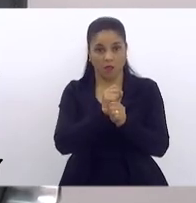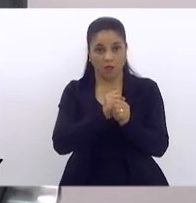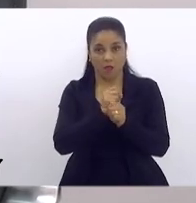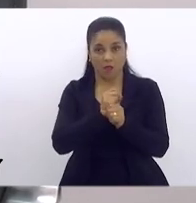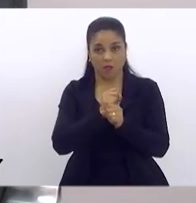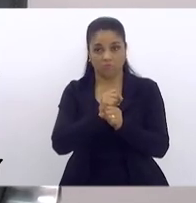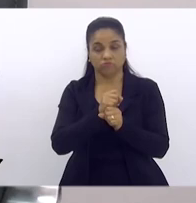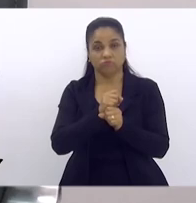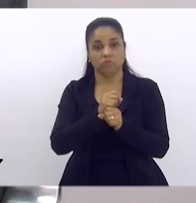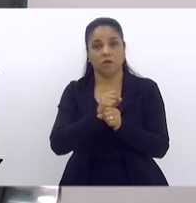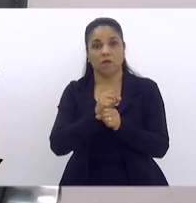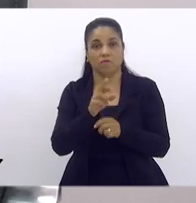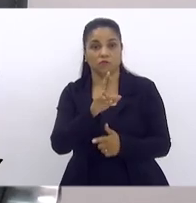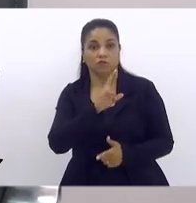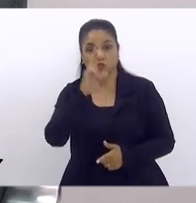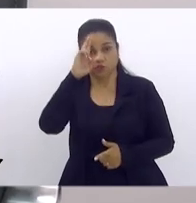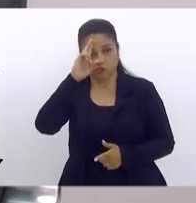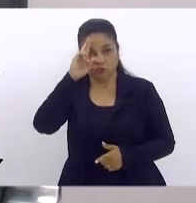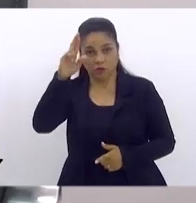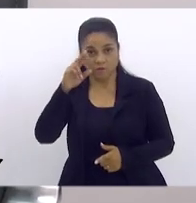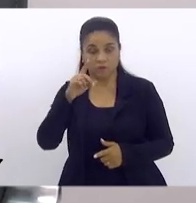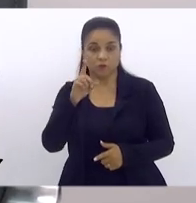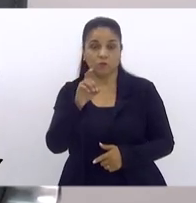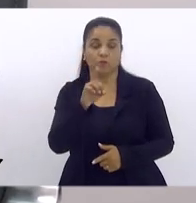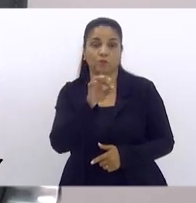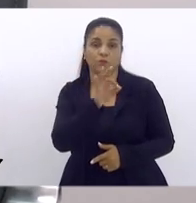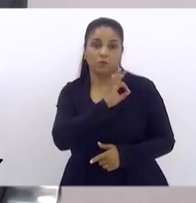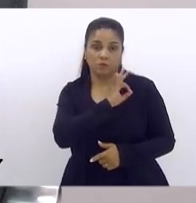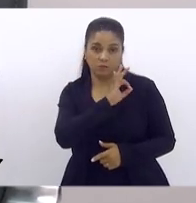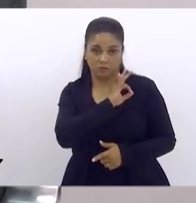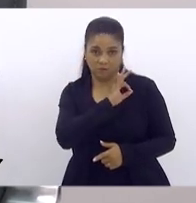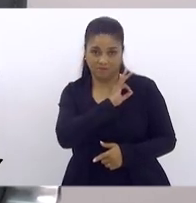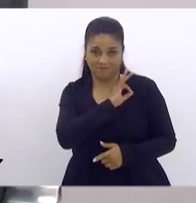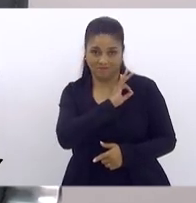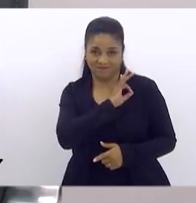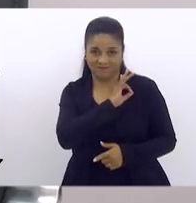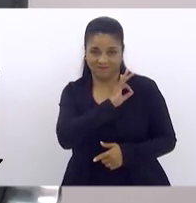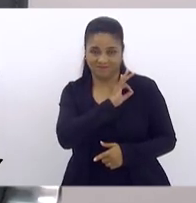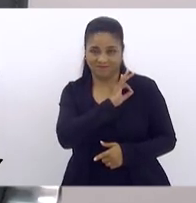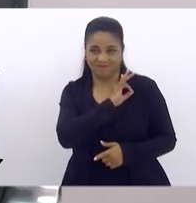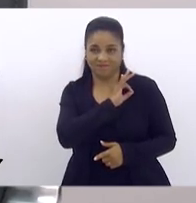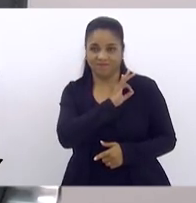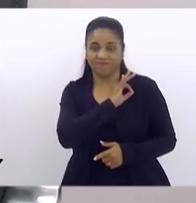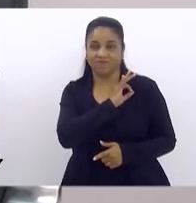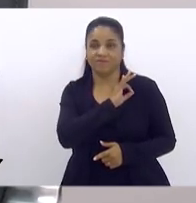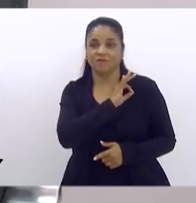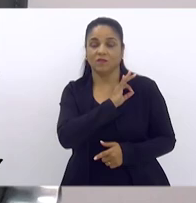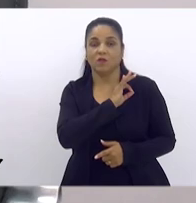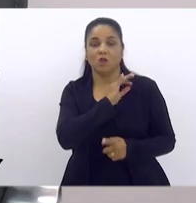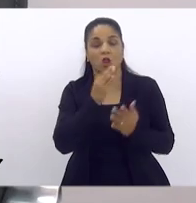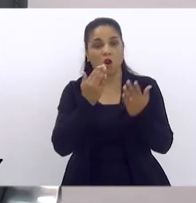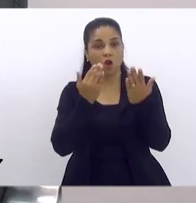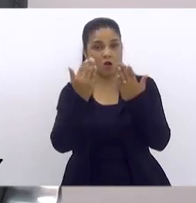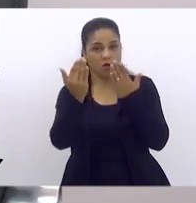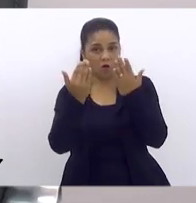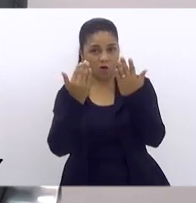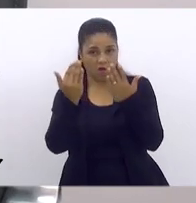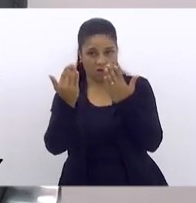para seu chefe de polícia né E aí se fosse comparar objetivamente